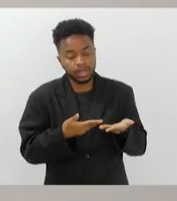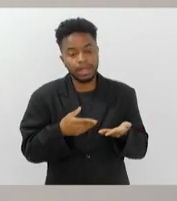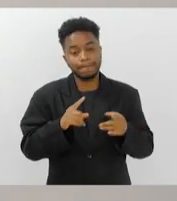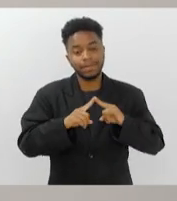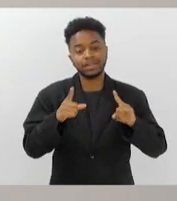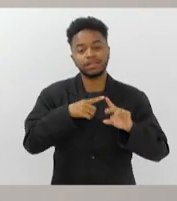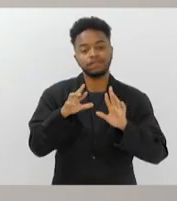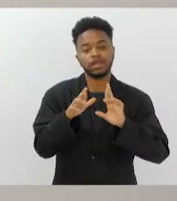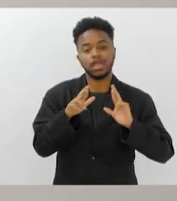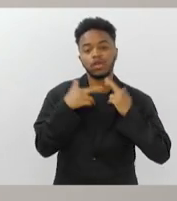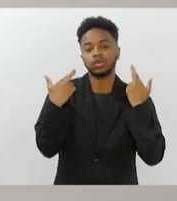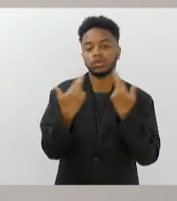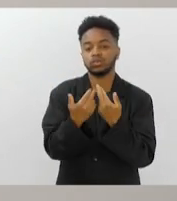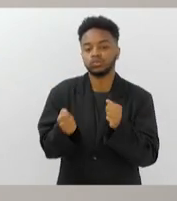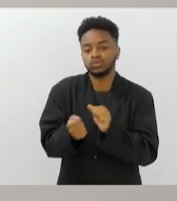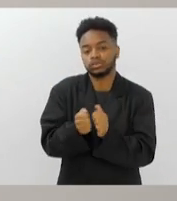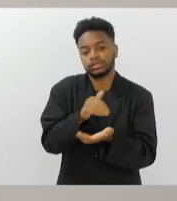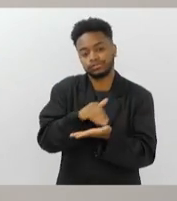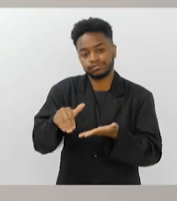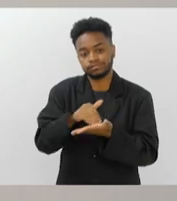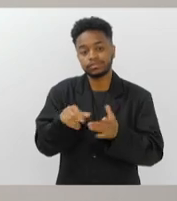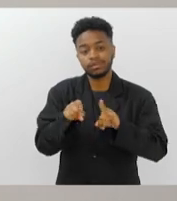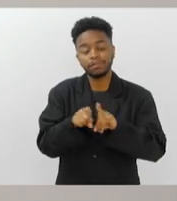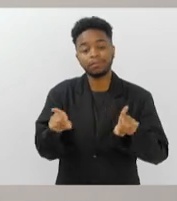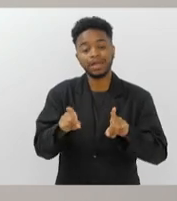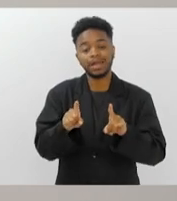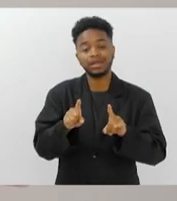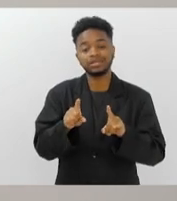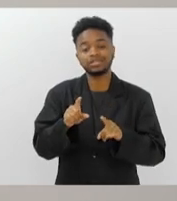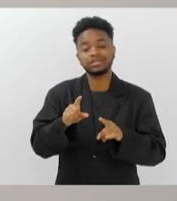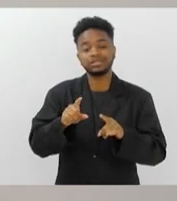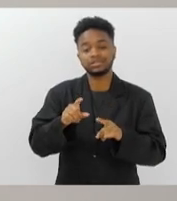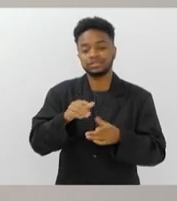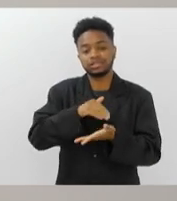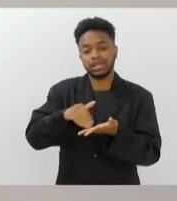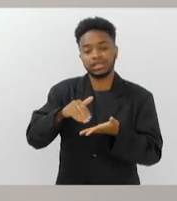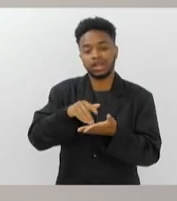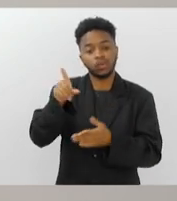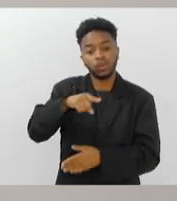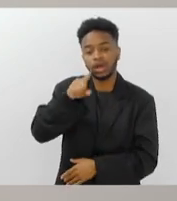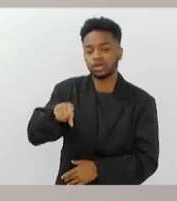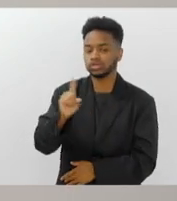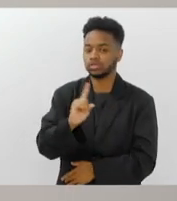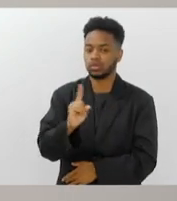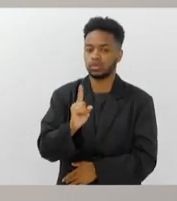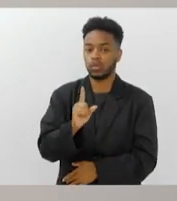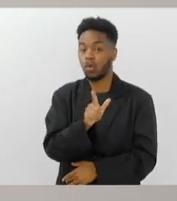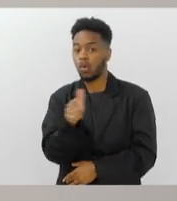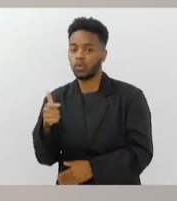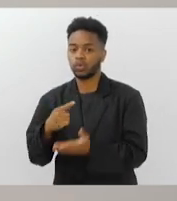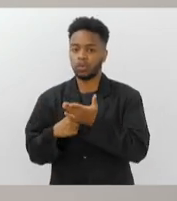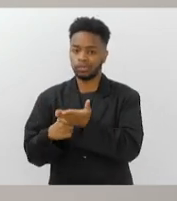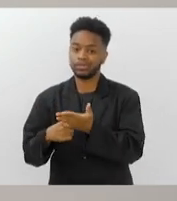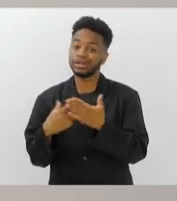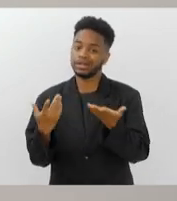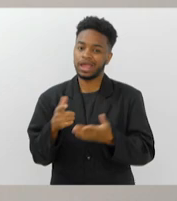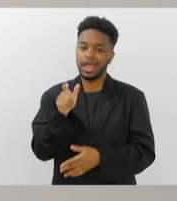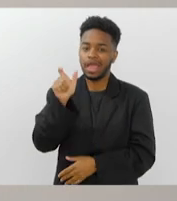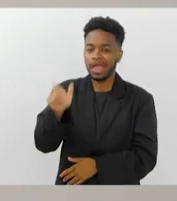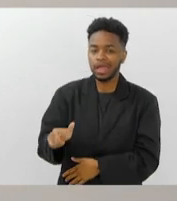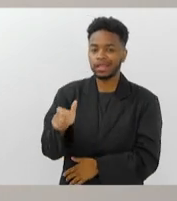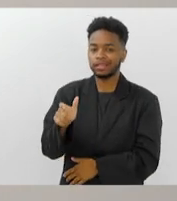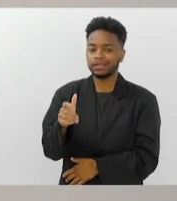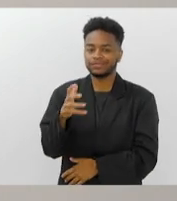a secretária e a secretária dela não desmarcou com a deputada Isso foi um equívoco ela pediu me desculpa ela ficou muito